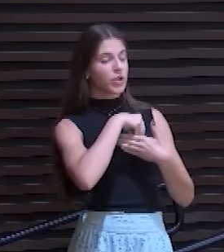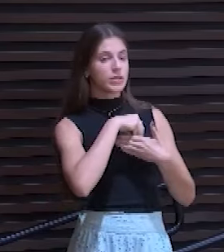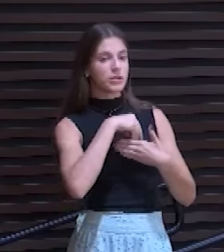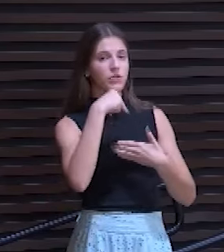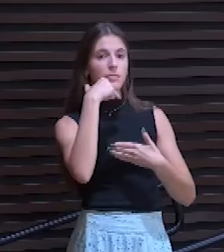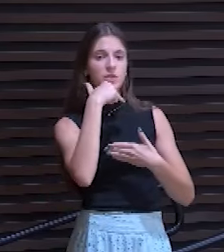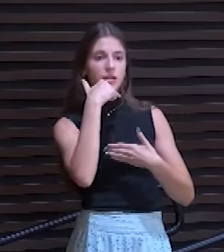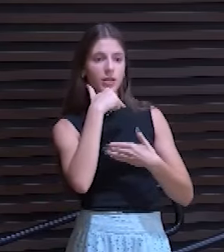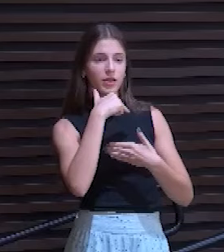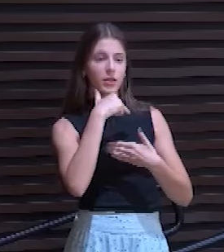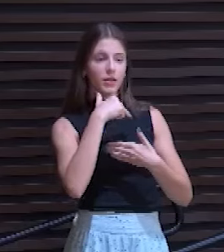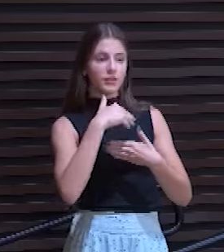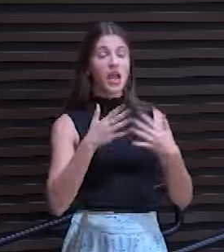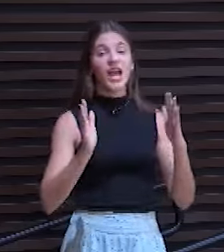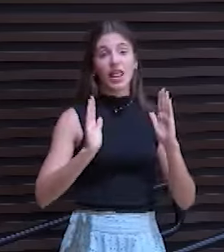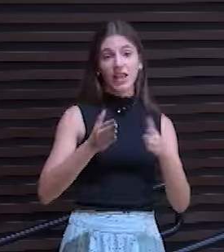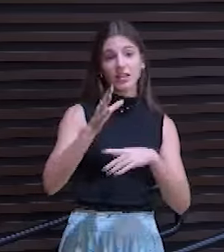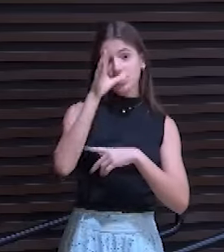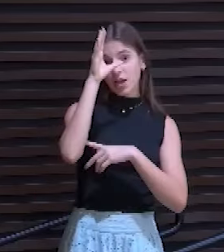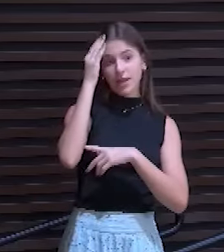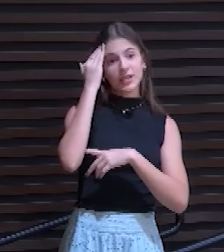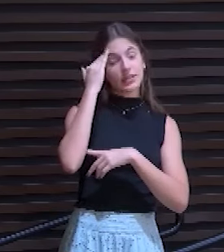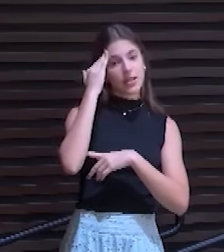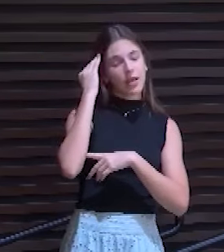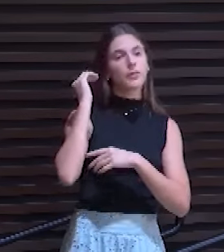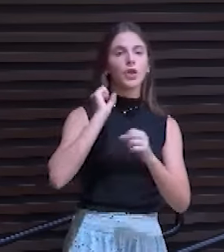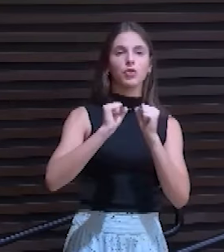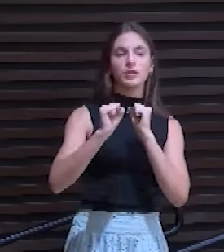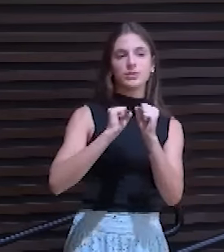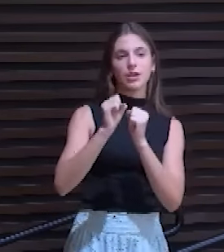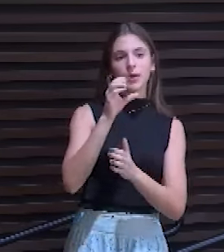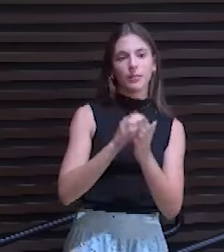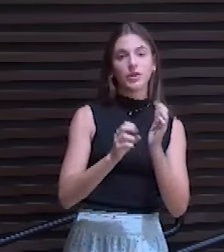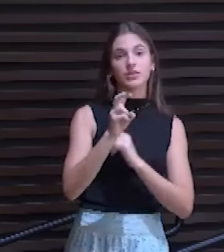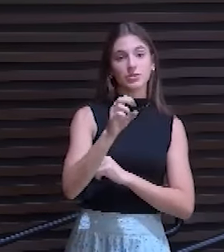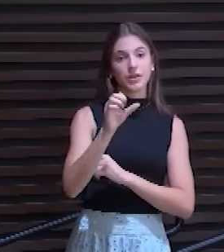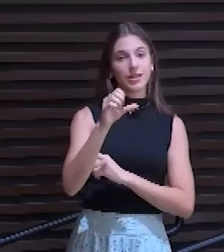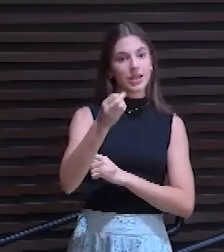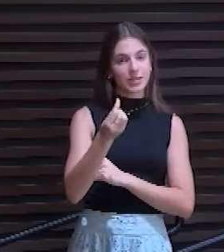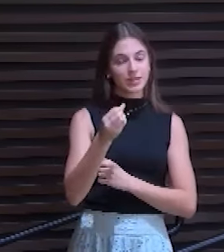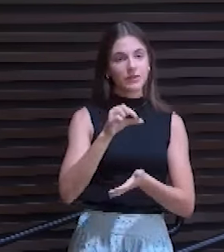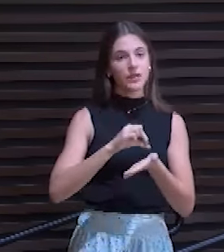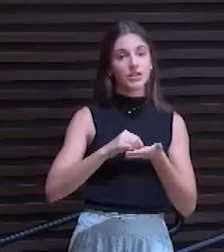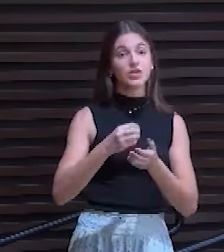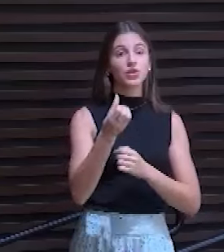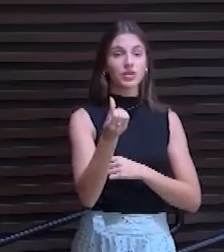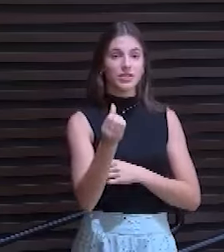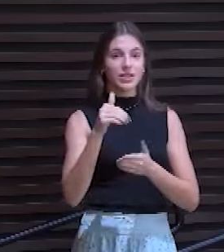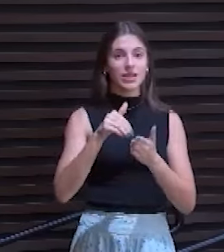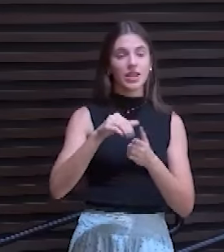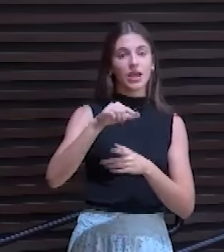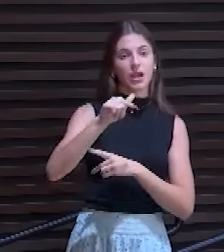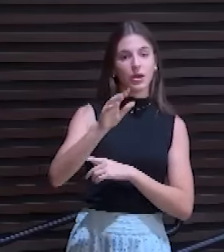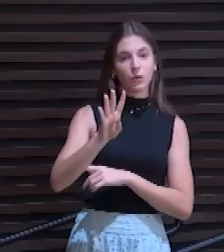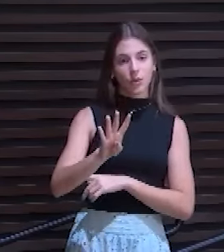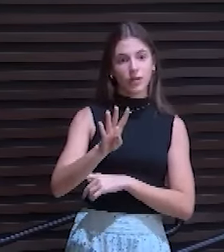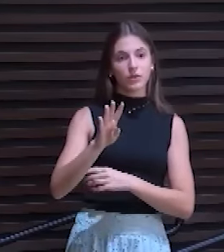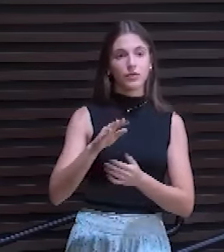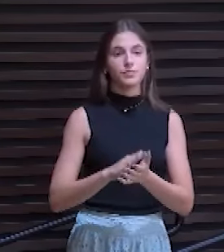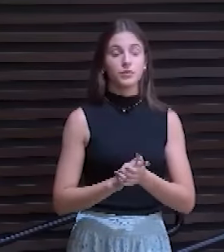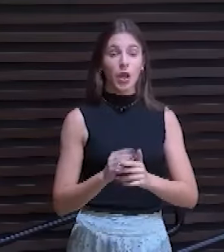já aprendeu o Salmo 56, 3 e 4, quando o salmista diz: em me vindo o temor,